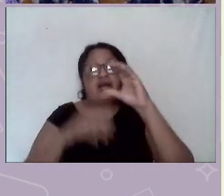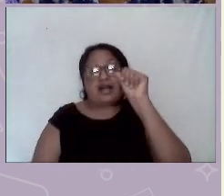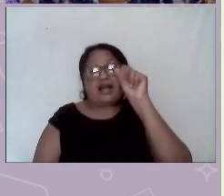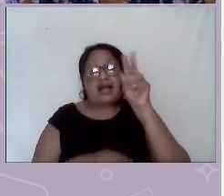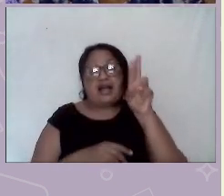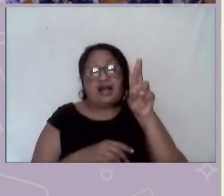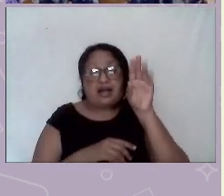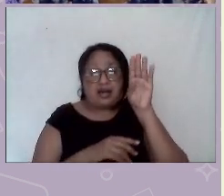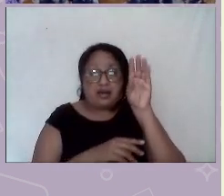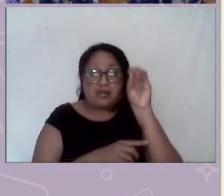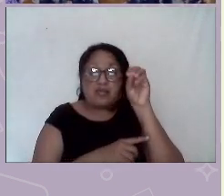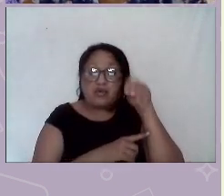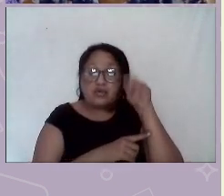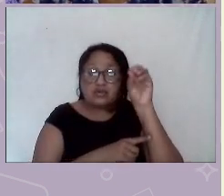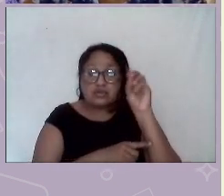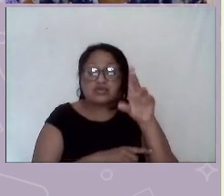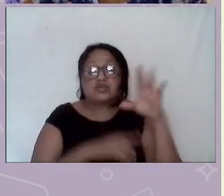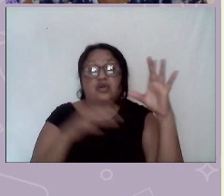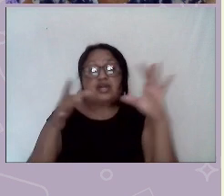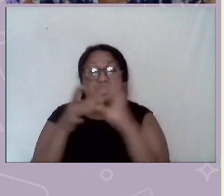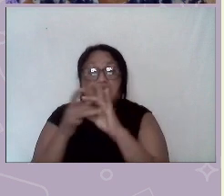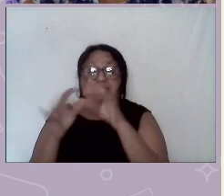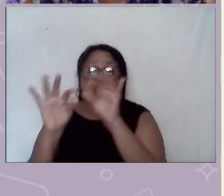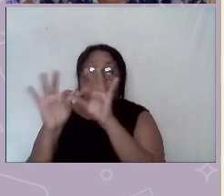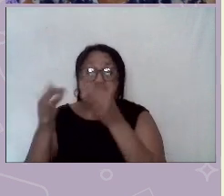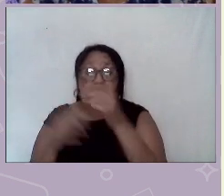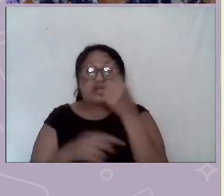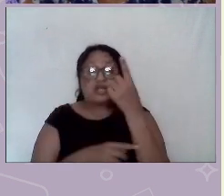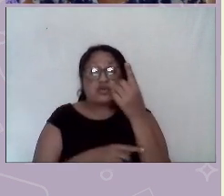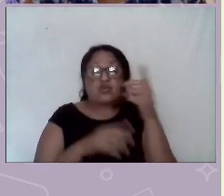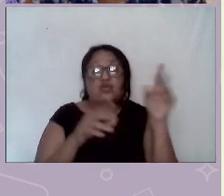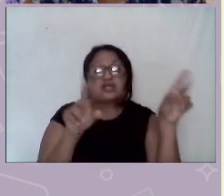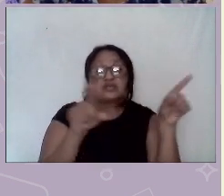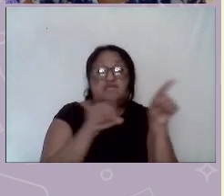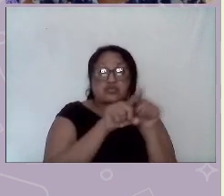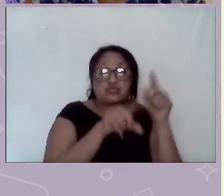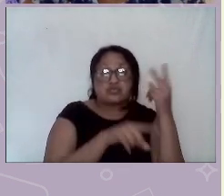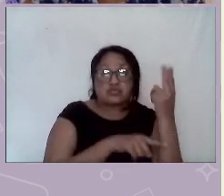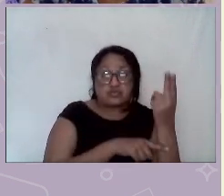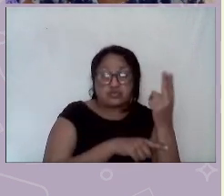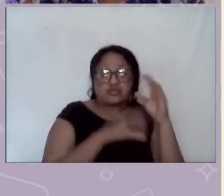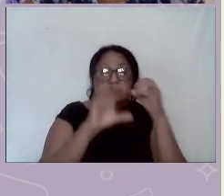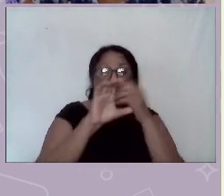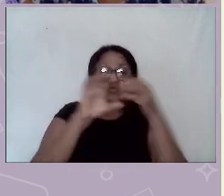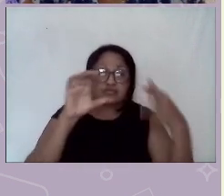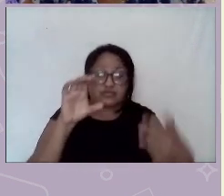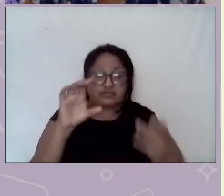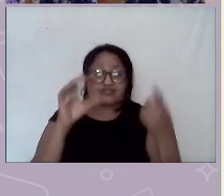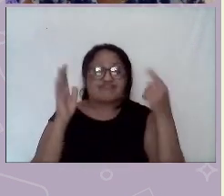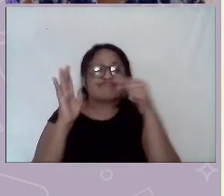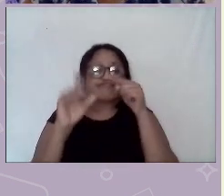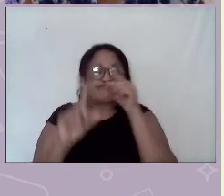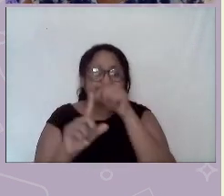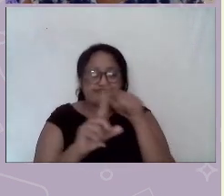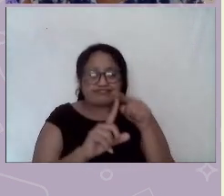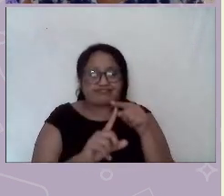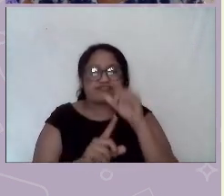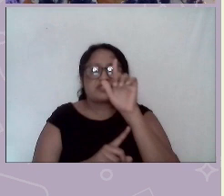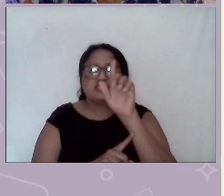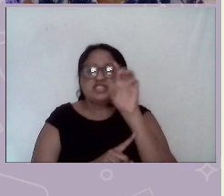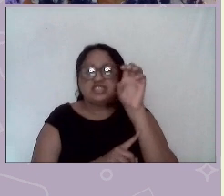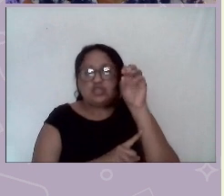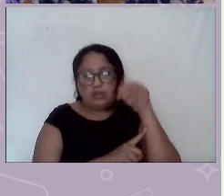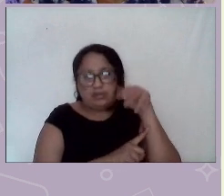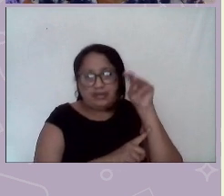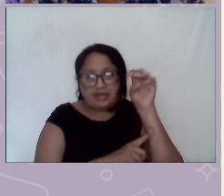ligação simples ligação simples e uma ligação dupla que caracteriza esse tipo de geometria trigonal planal